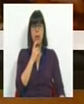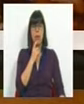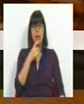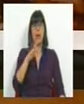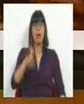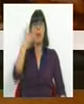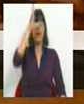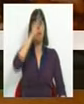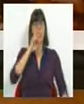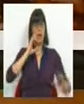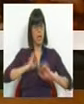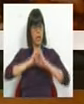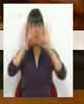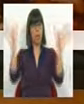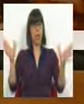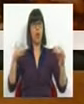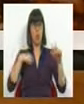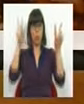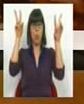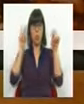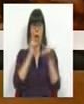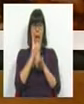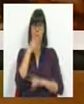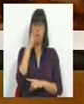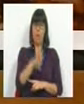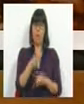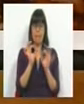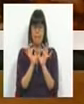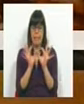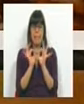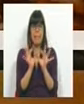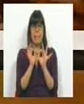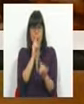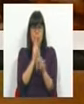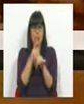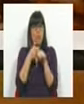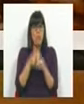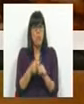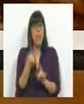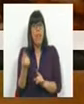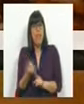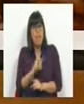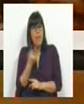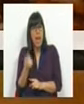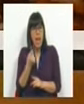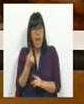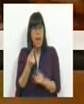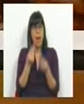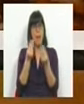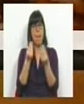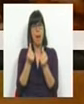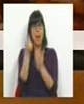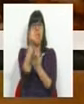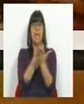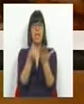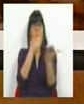o Primeiro-Ministro foi claro, e eu vou citá-lo ipsis verbis, devagarinho, ao jeito de um